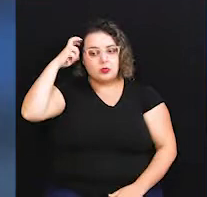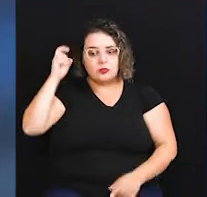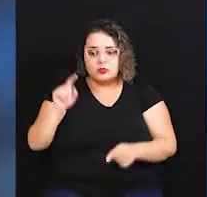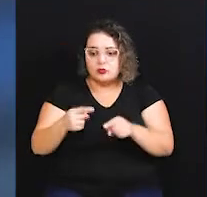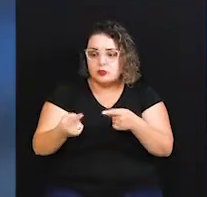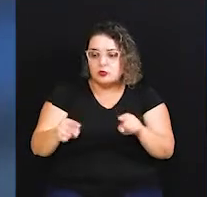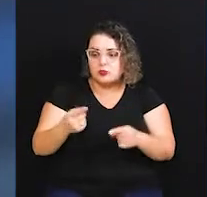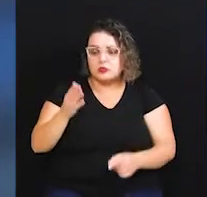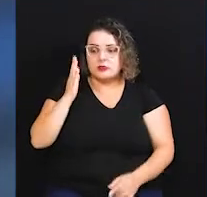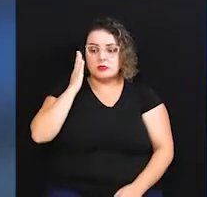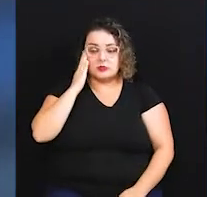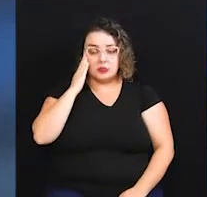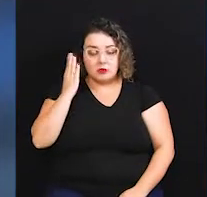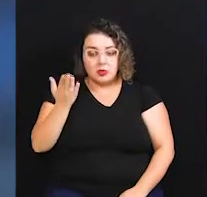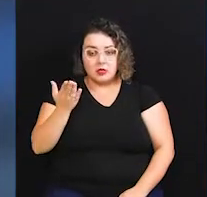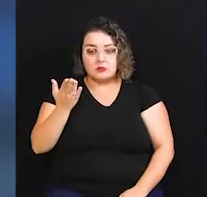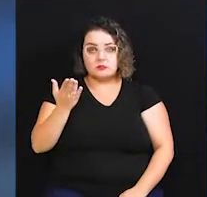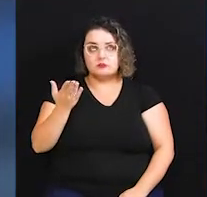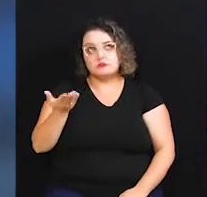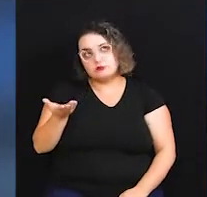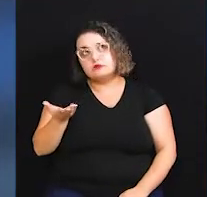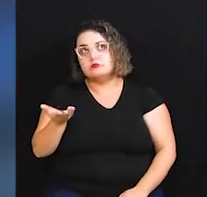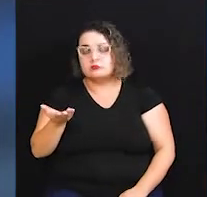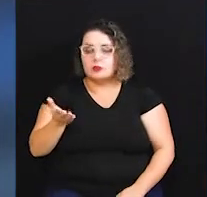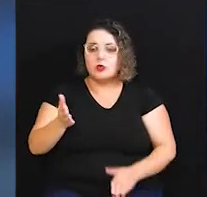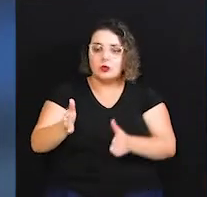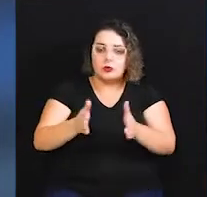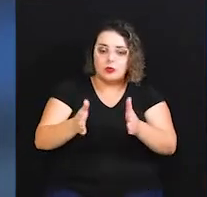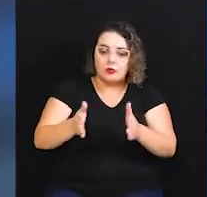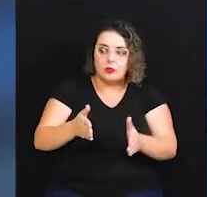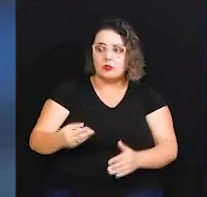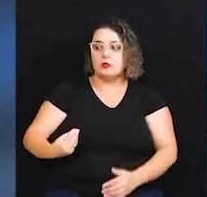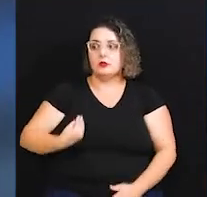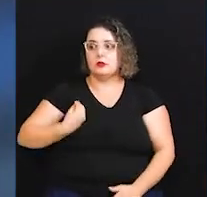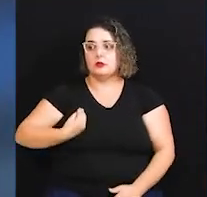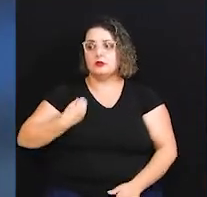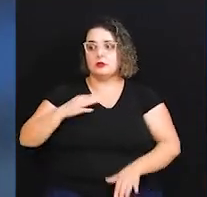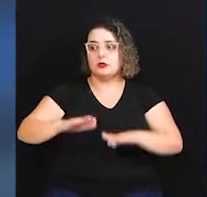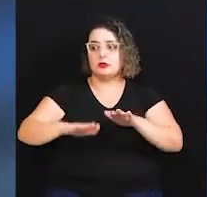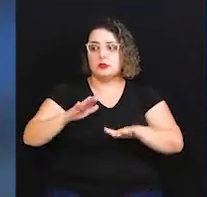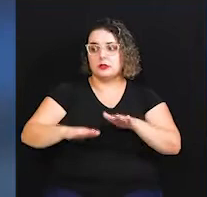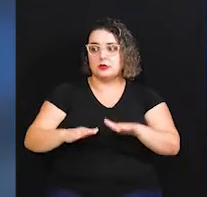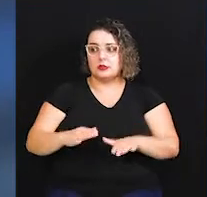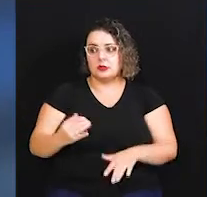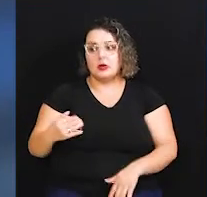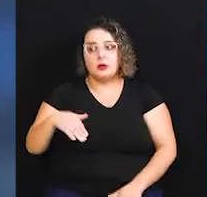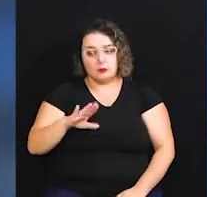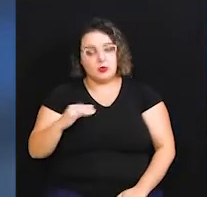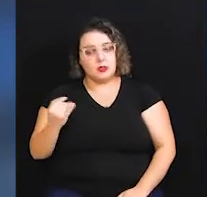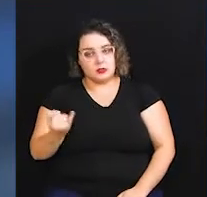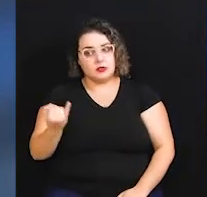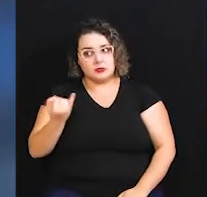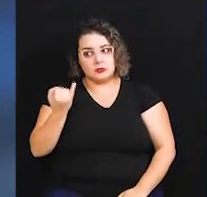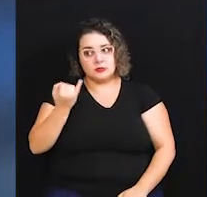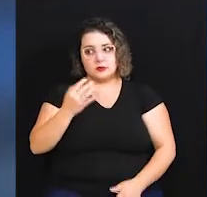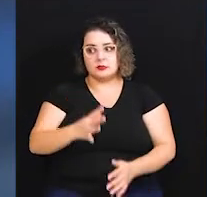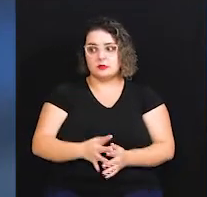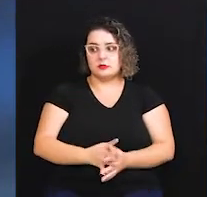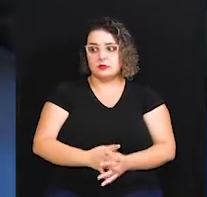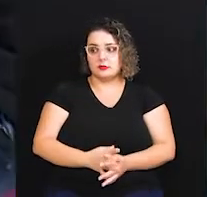cultura, música, e a gente sabe que, vamos dizer assim, no atual momento que a gente está, muitas vezes é mais interessante